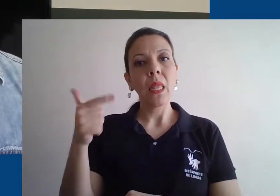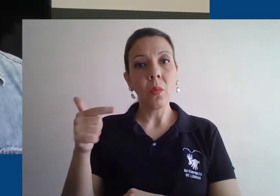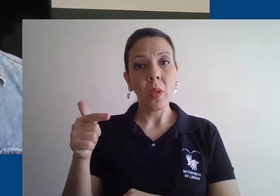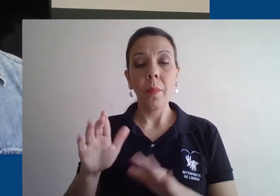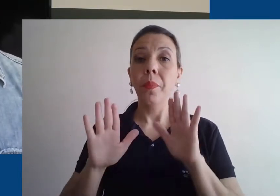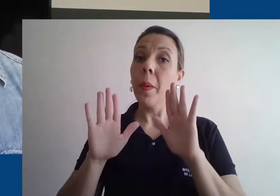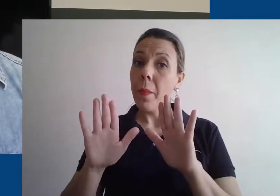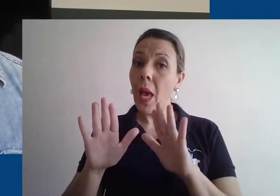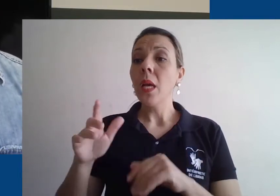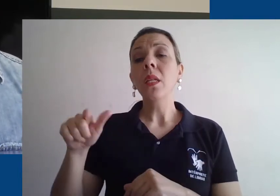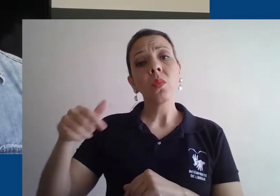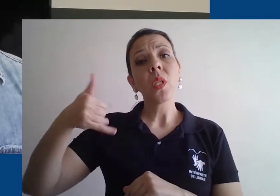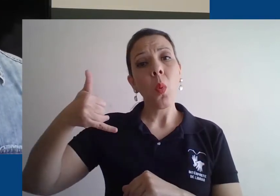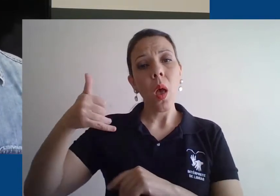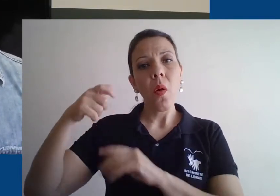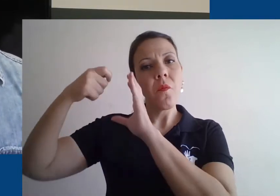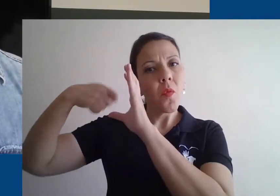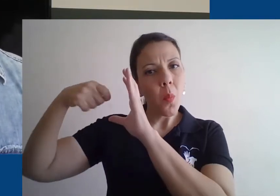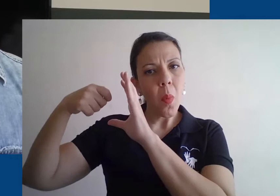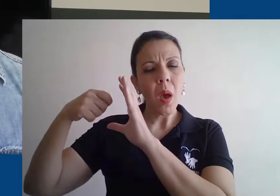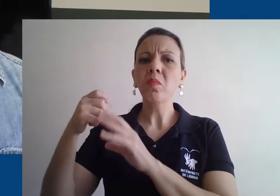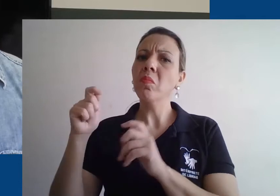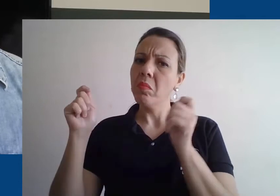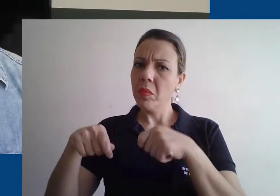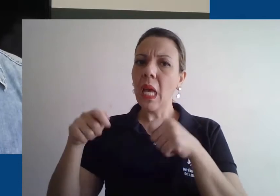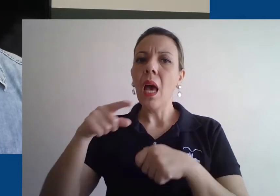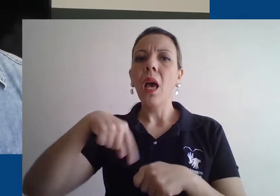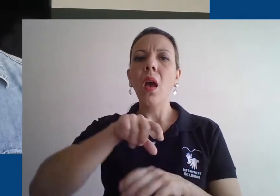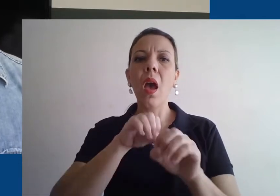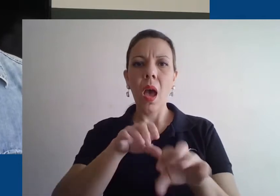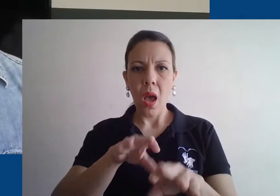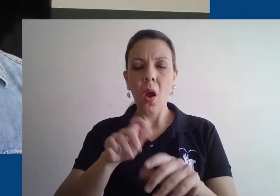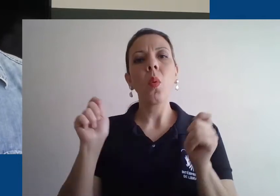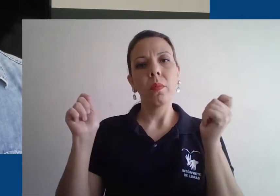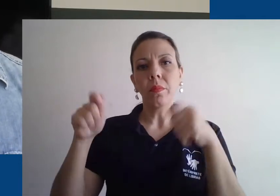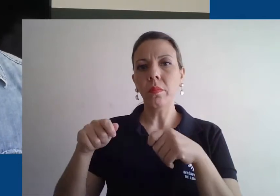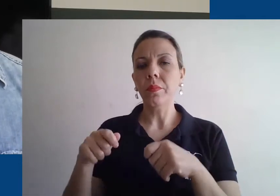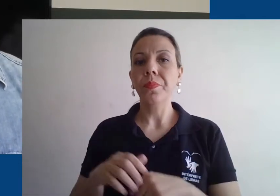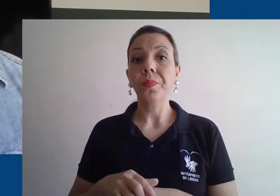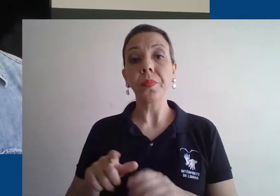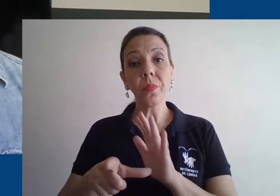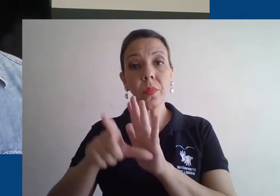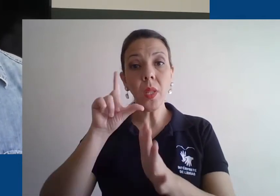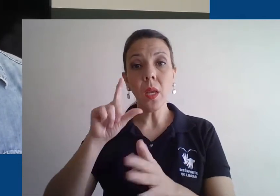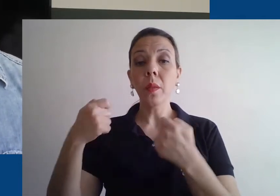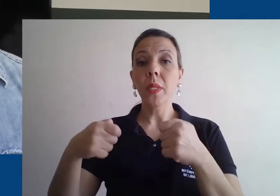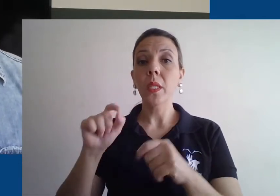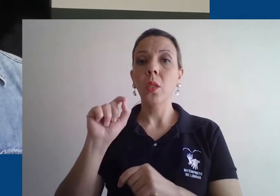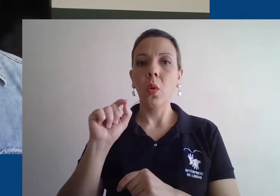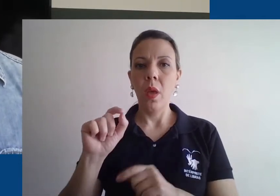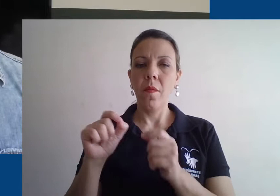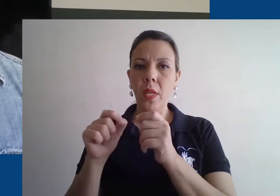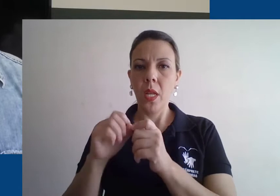as câmeras de celulares super cumprem o propósito que a gente está querendo passar aqui. Primeiro de tudo, a gente tem que configurar a gravação do nosso